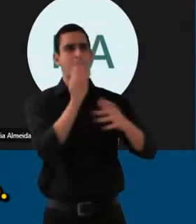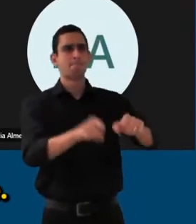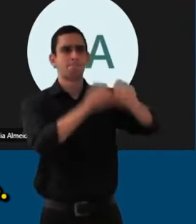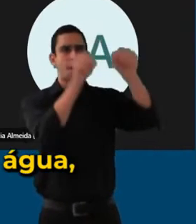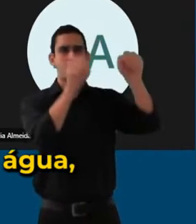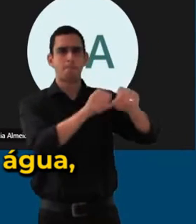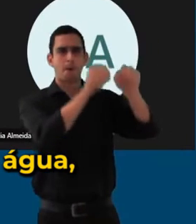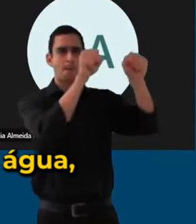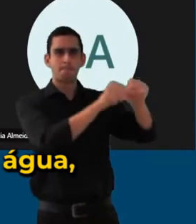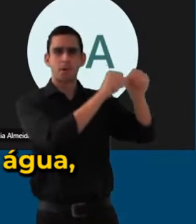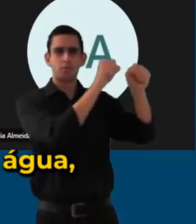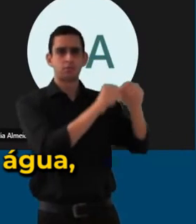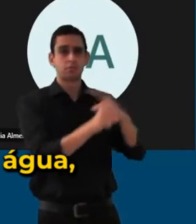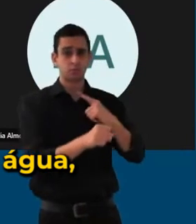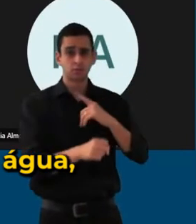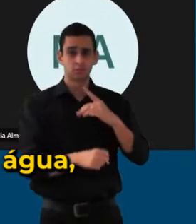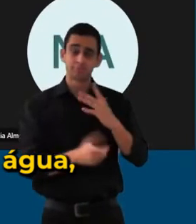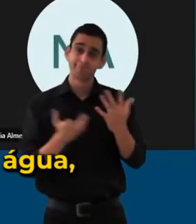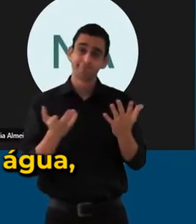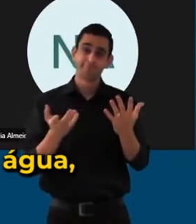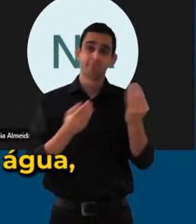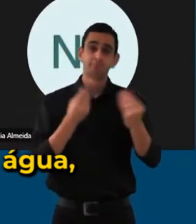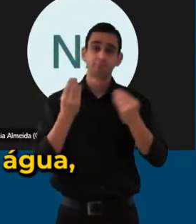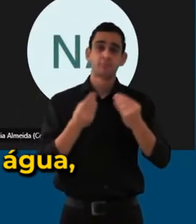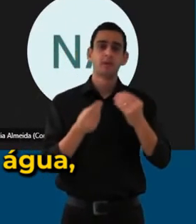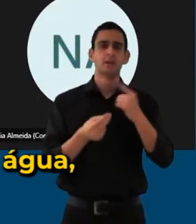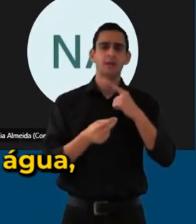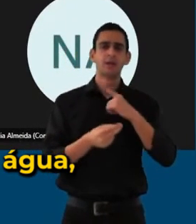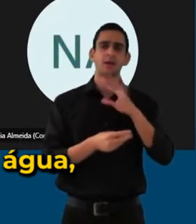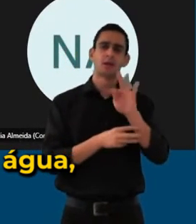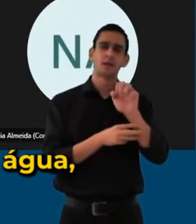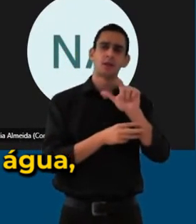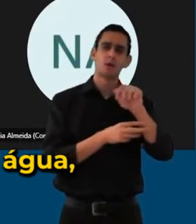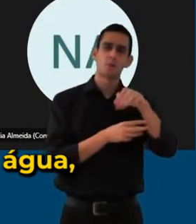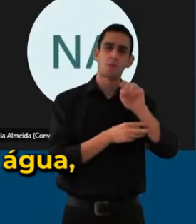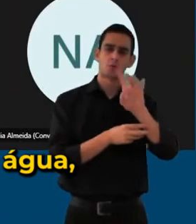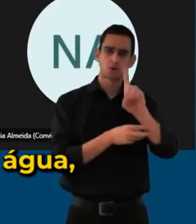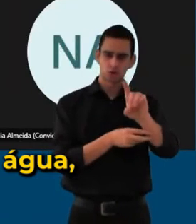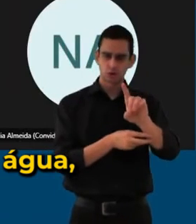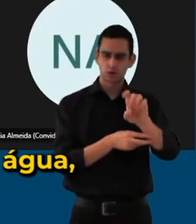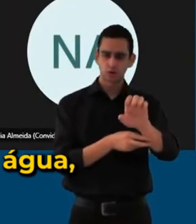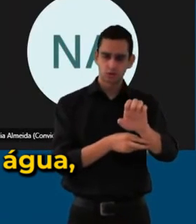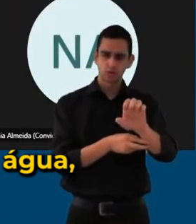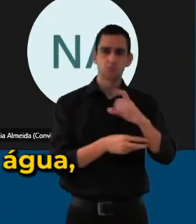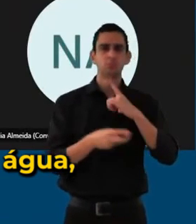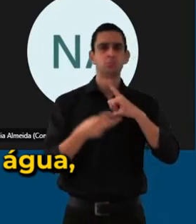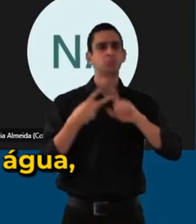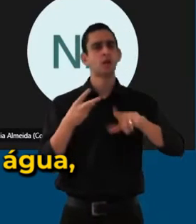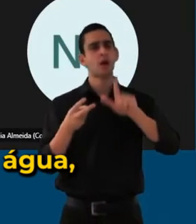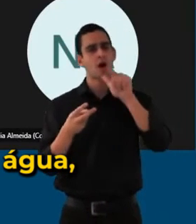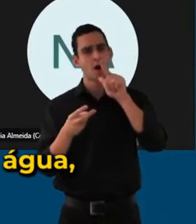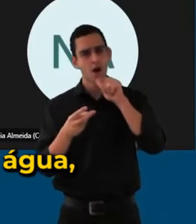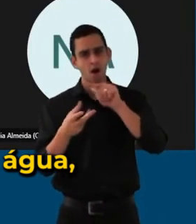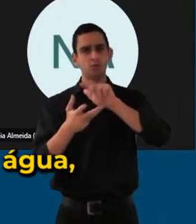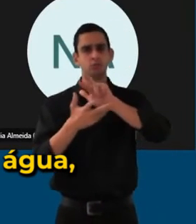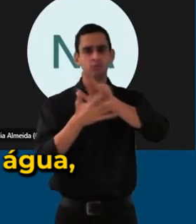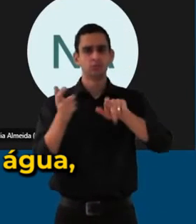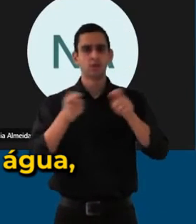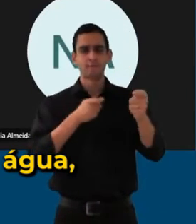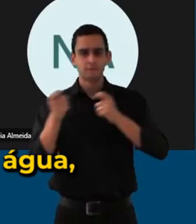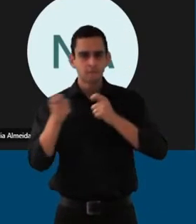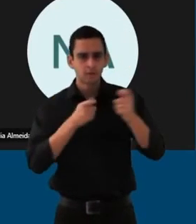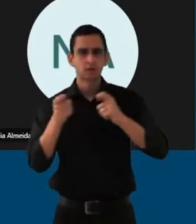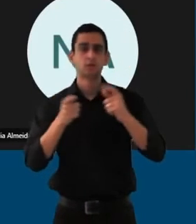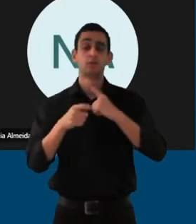de talude, não houve a questão de direcionamento de água, coisas básicas dentro